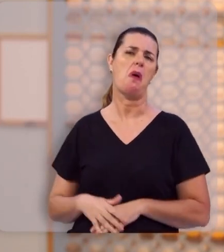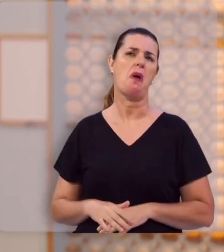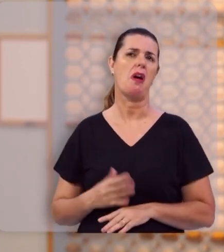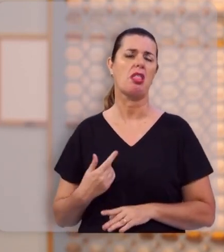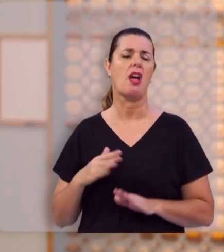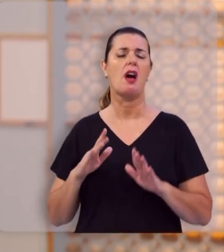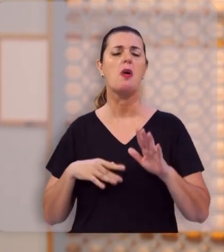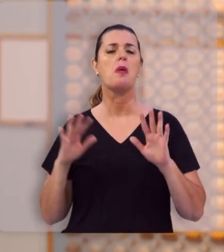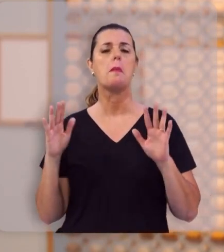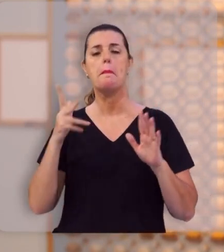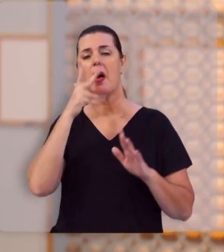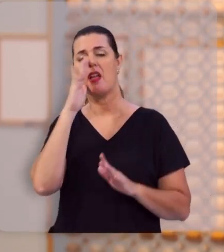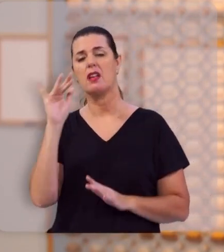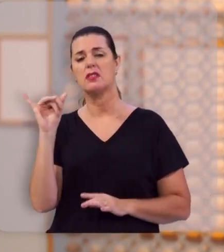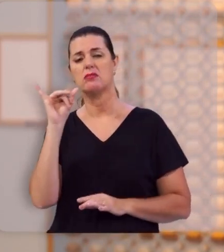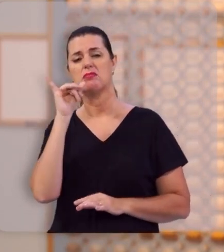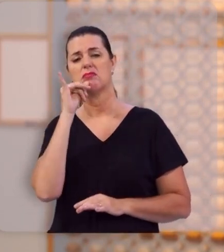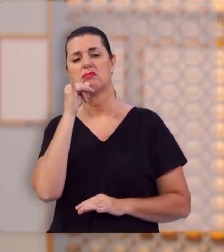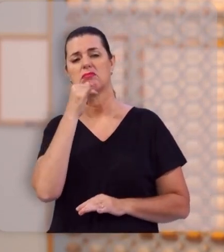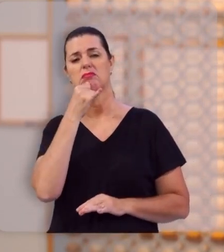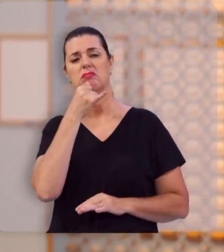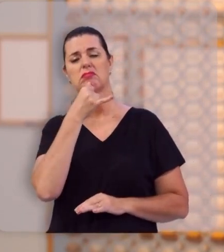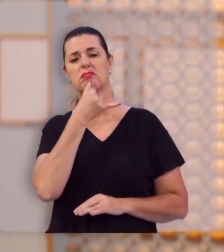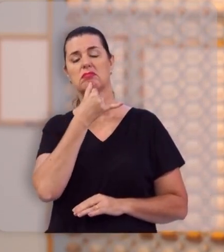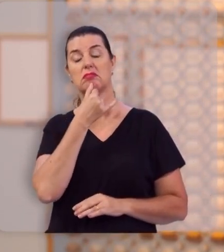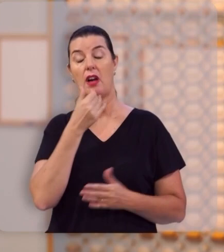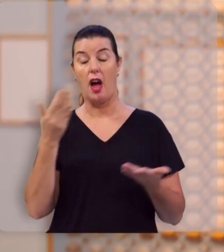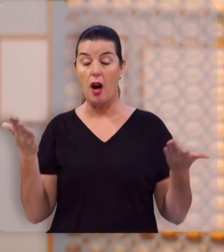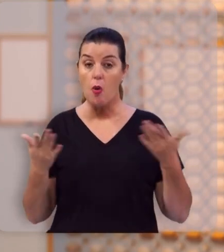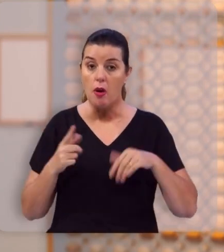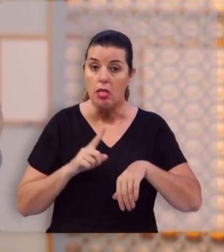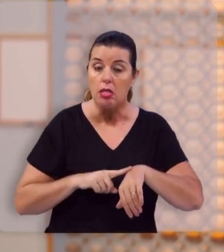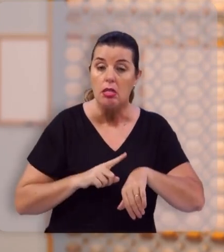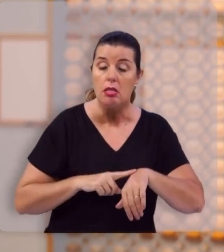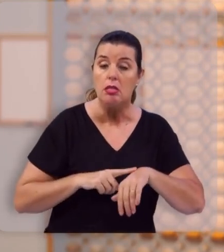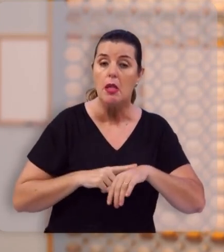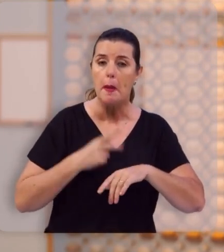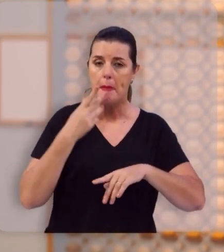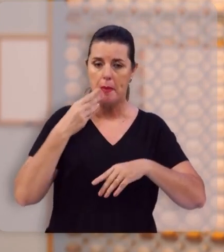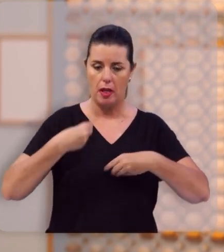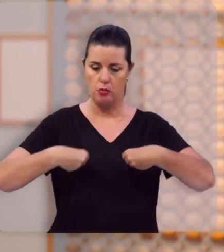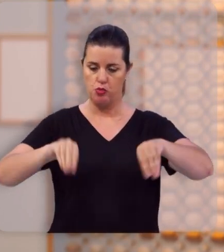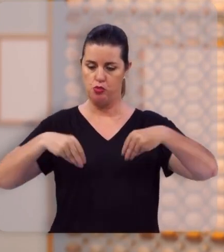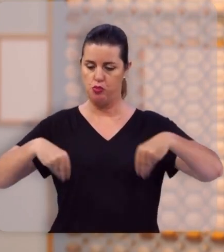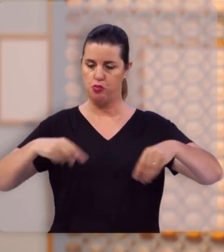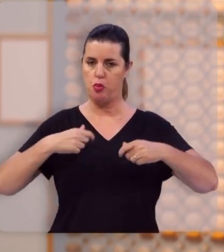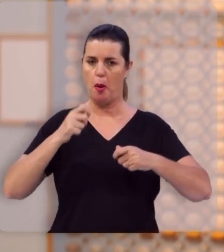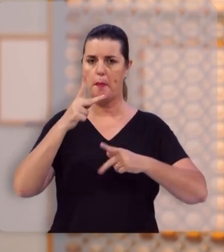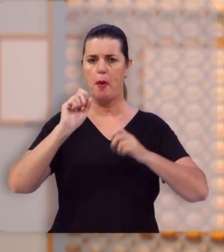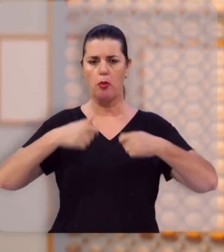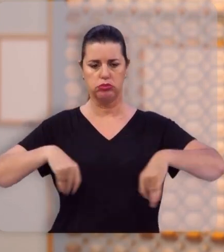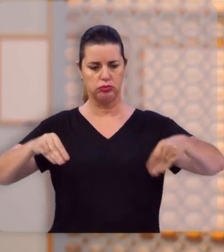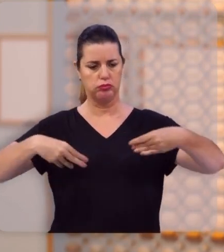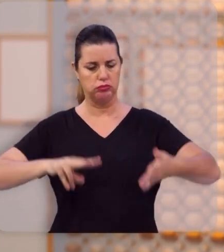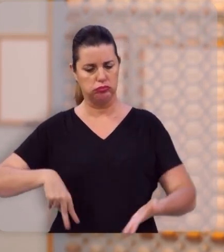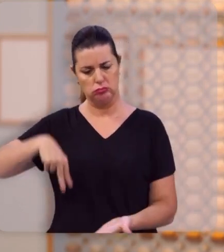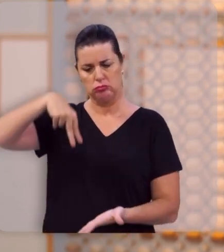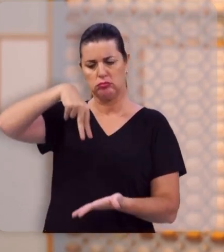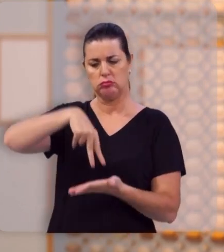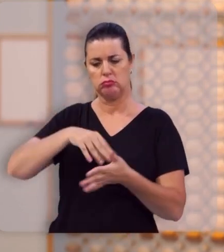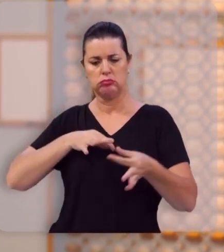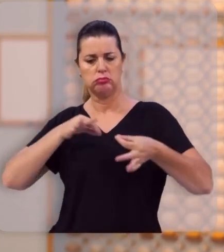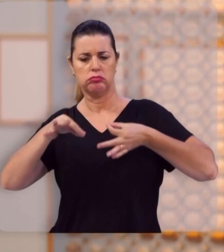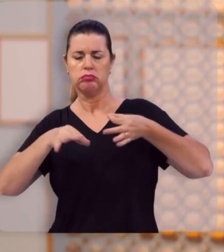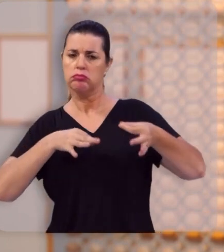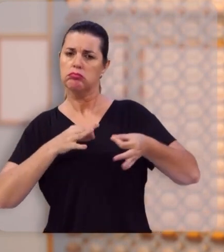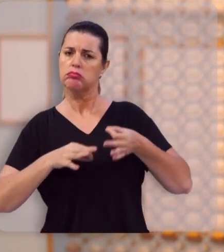está completamente apático. Está na hora de você sacudir a poeira, de você se levantar, de você se